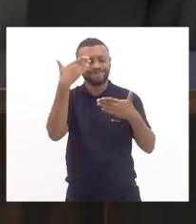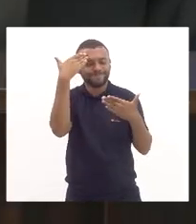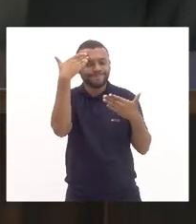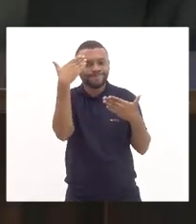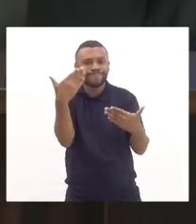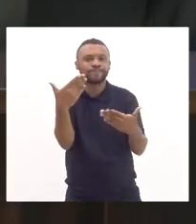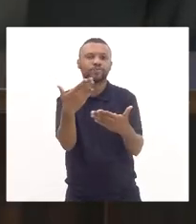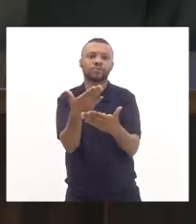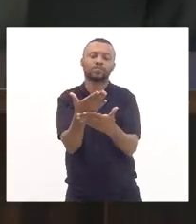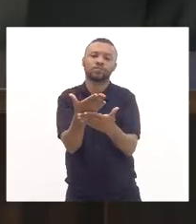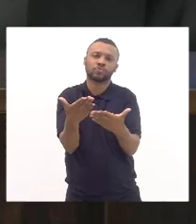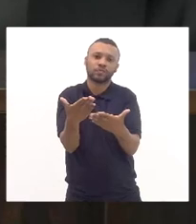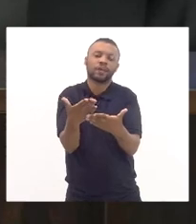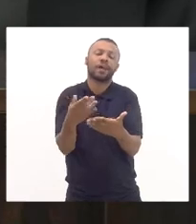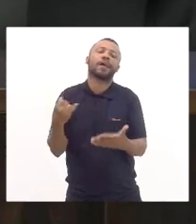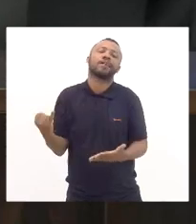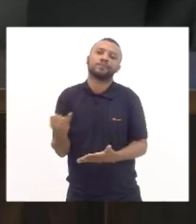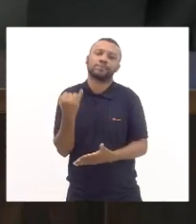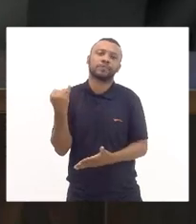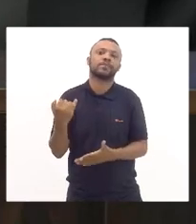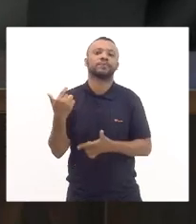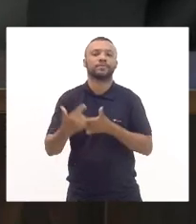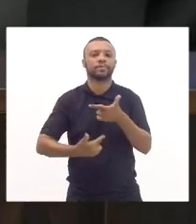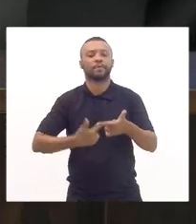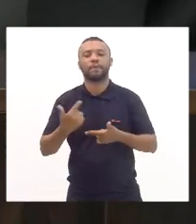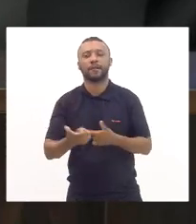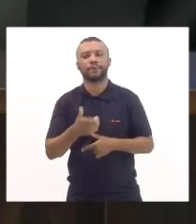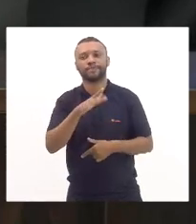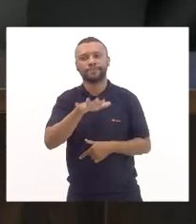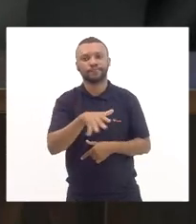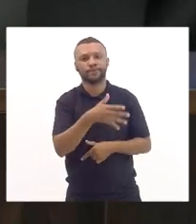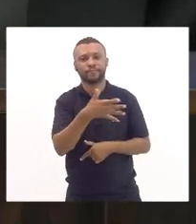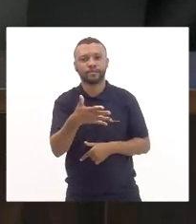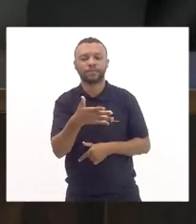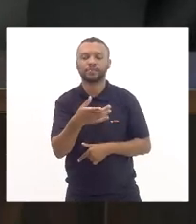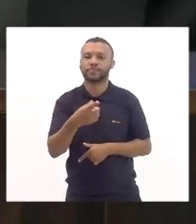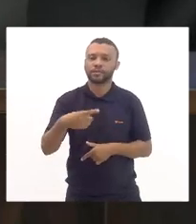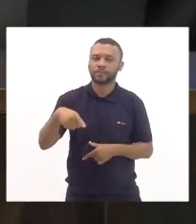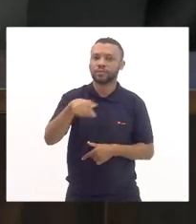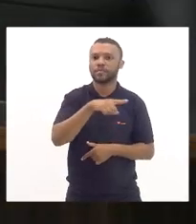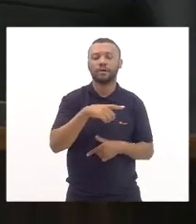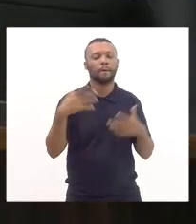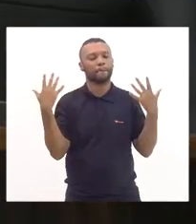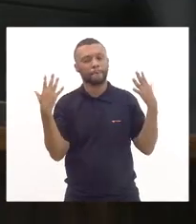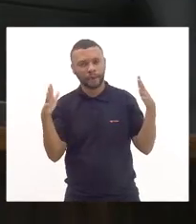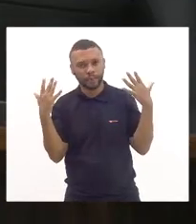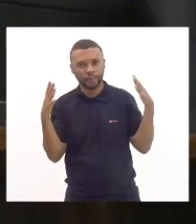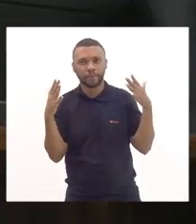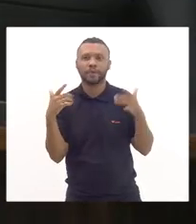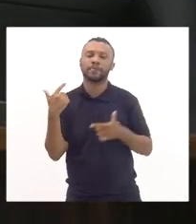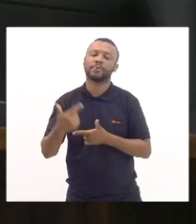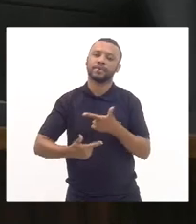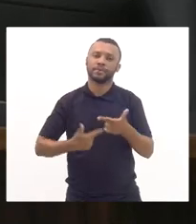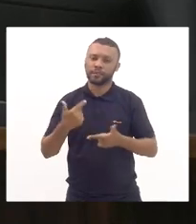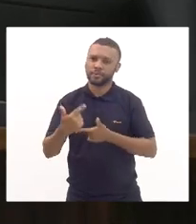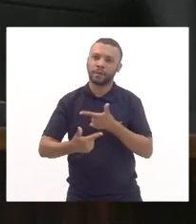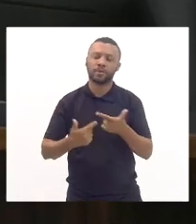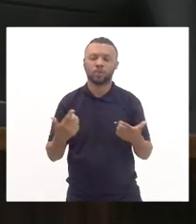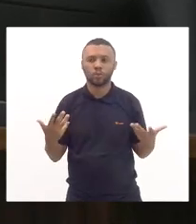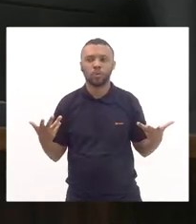agradecimento aos relevantes serviços prestados por ambos. Meus parabéns, tá, por esse trabalho,